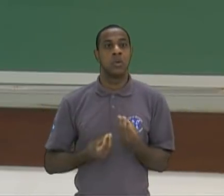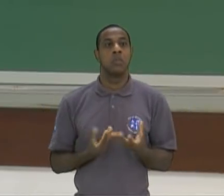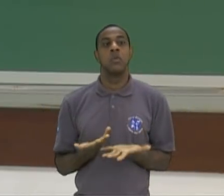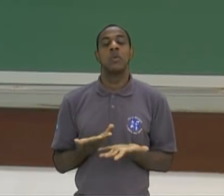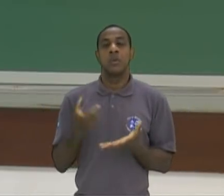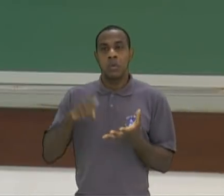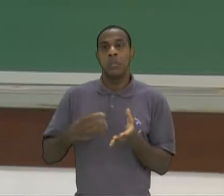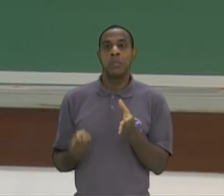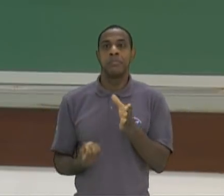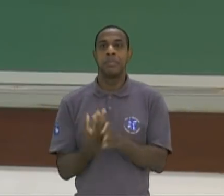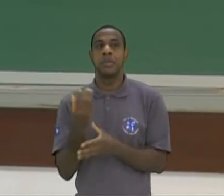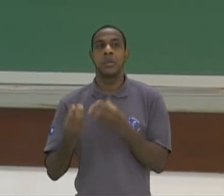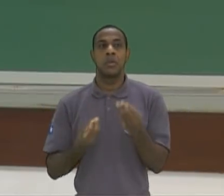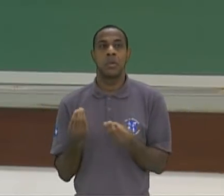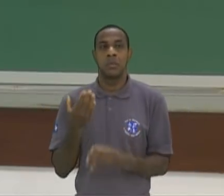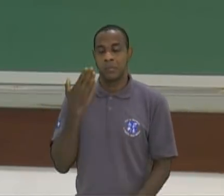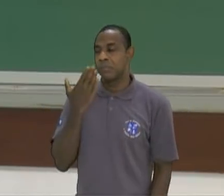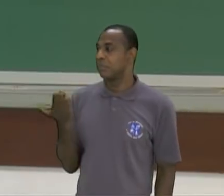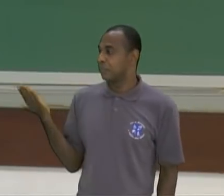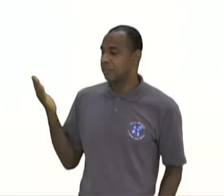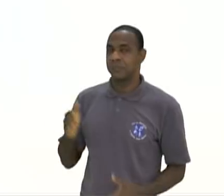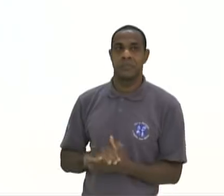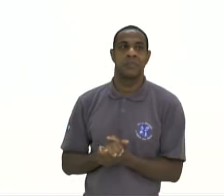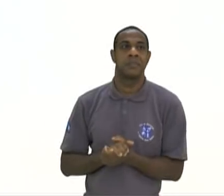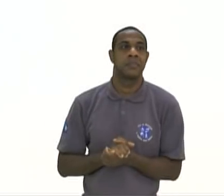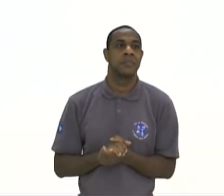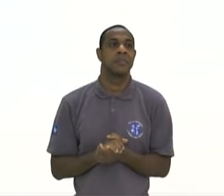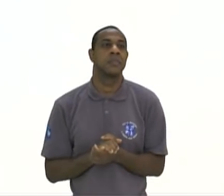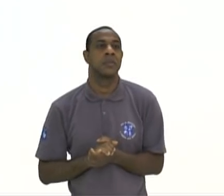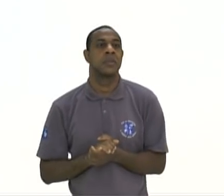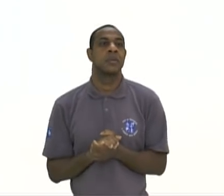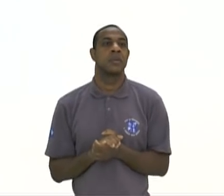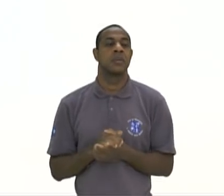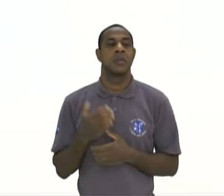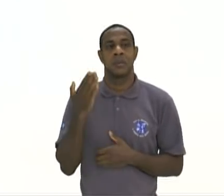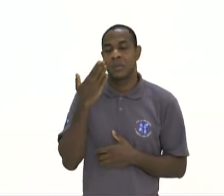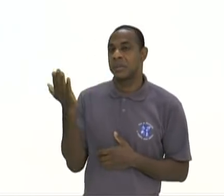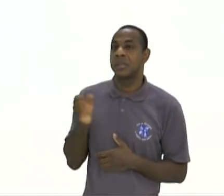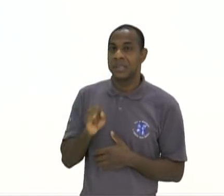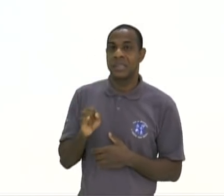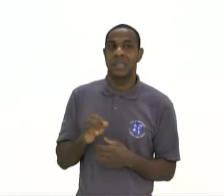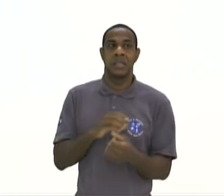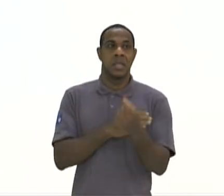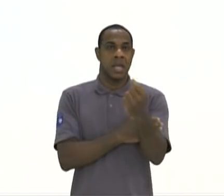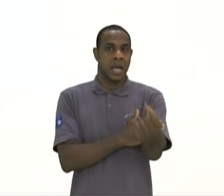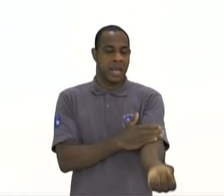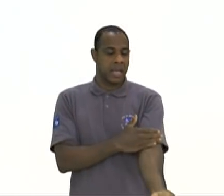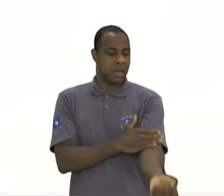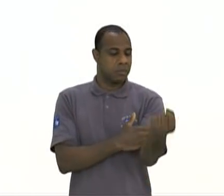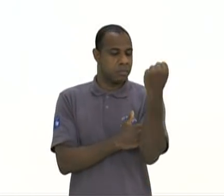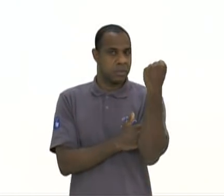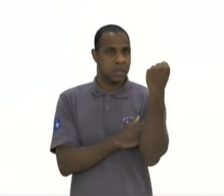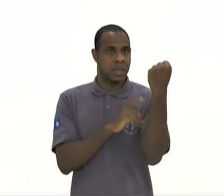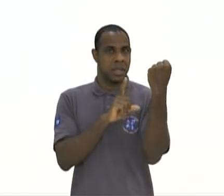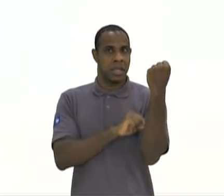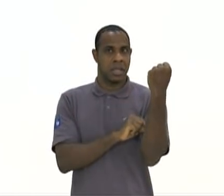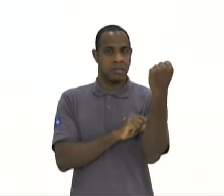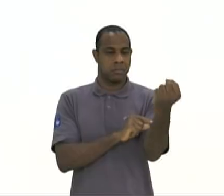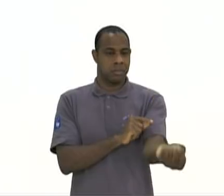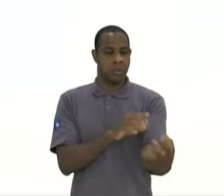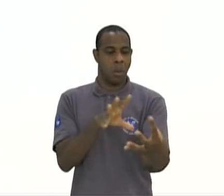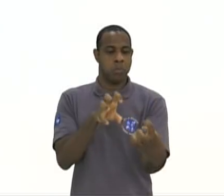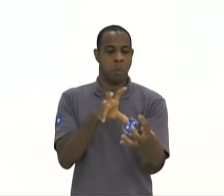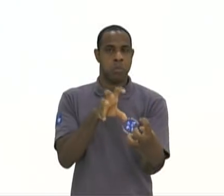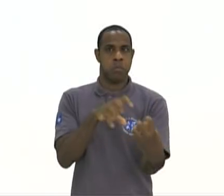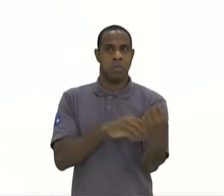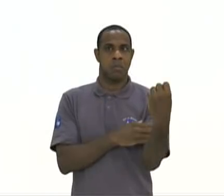antagonista defendido por Berterrat? Resposta correta, temos o quê? Quando se relaxa um lado do corpo, o outro se contrai, né?